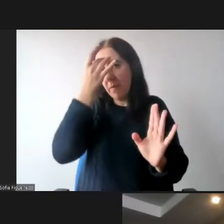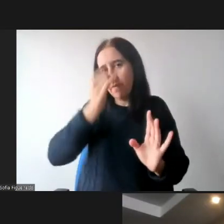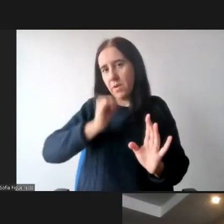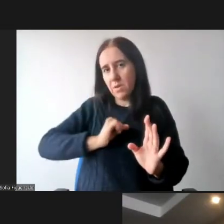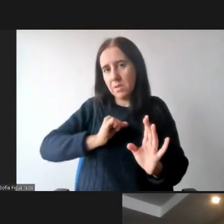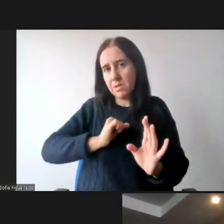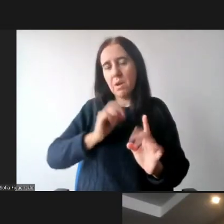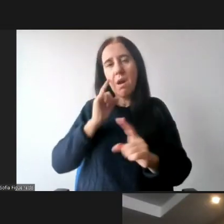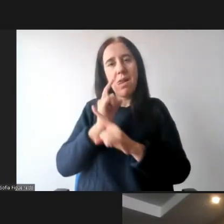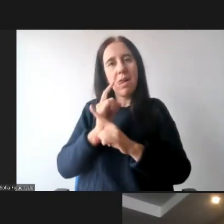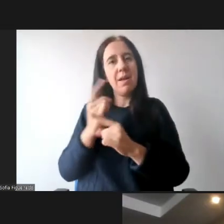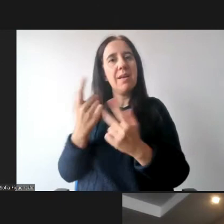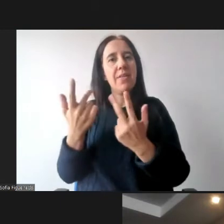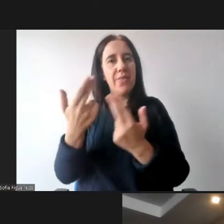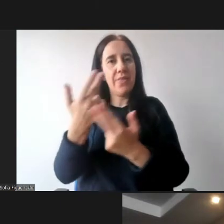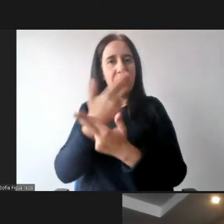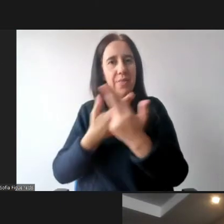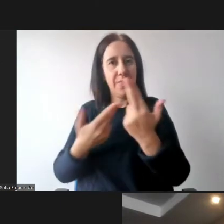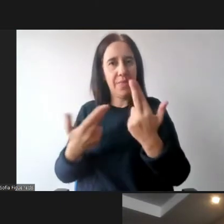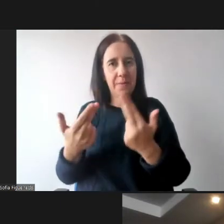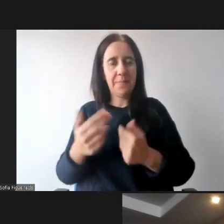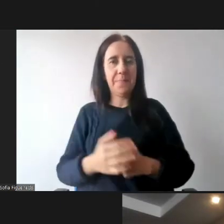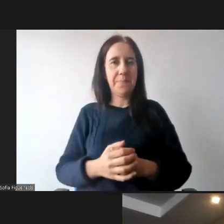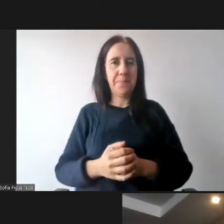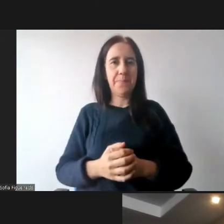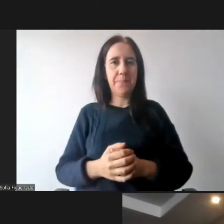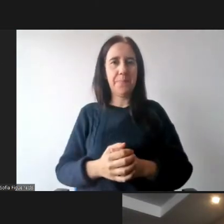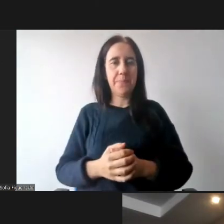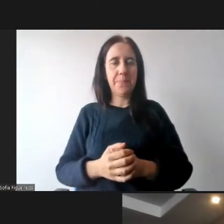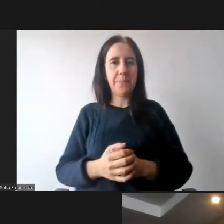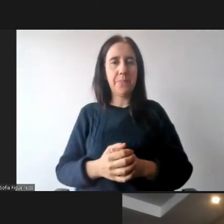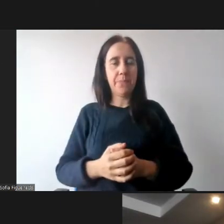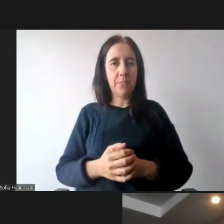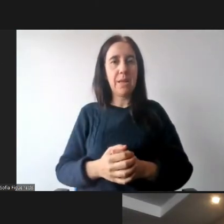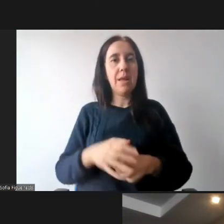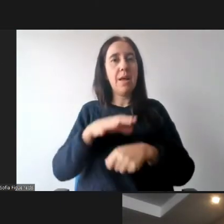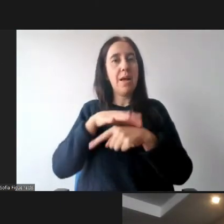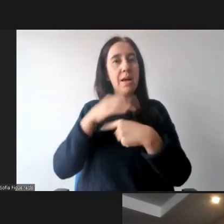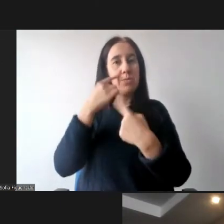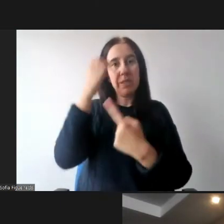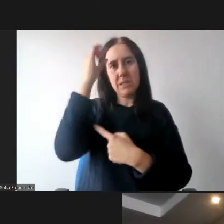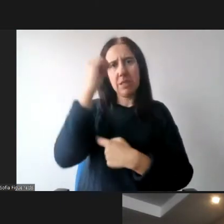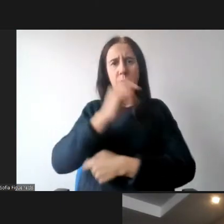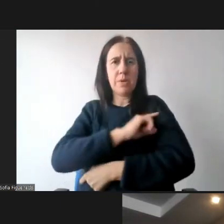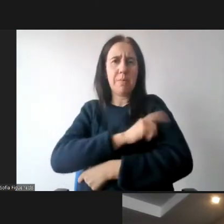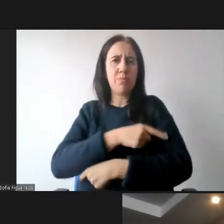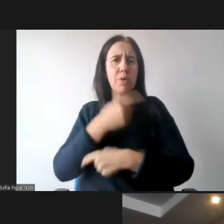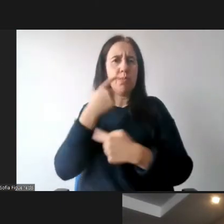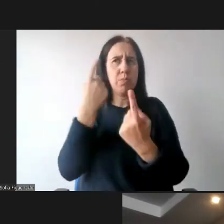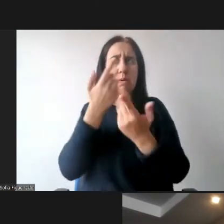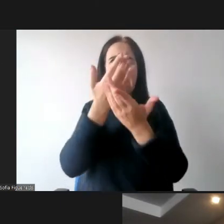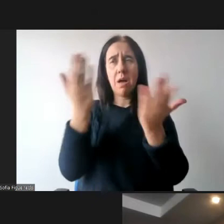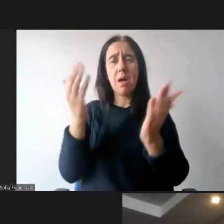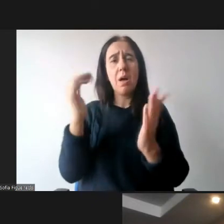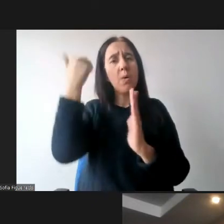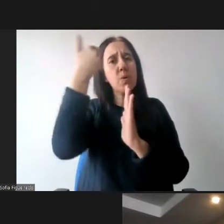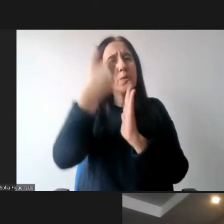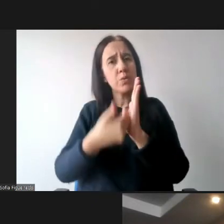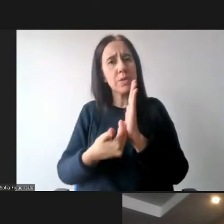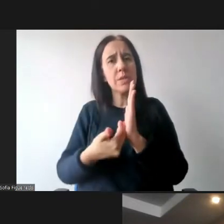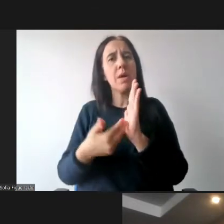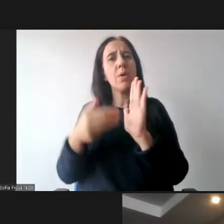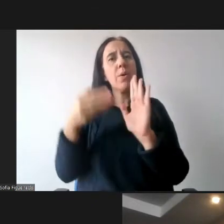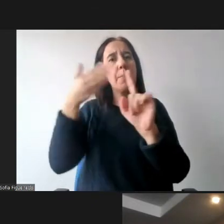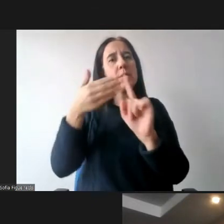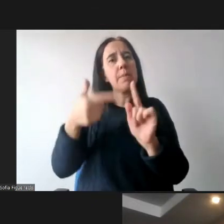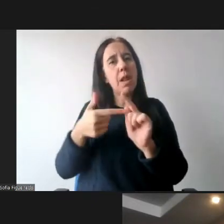as críticas. A administração, tal como os demais poderes públicos, está submetida à Constituição e aos princípios nela